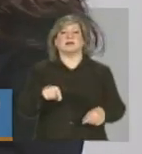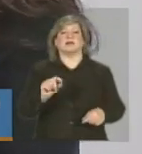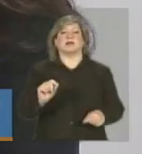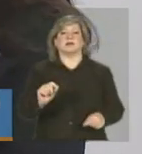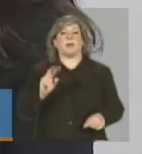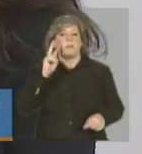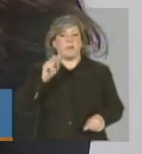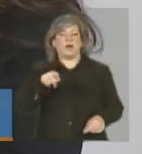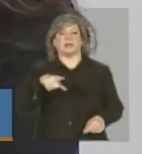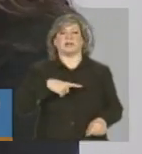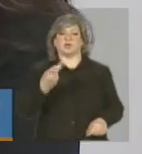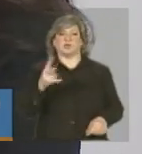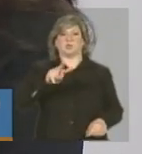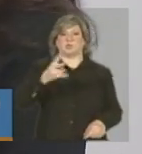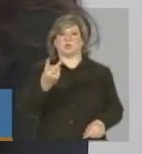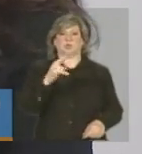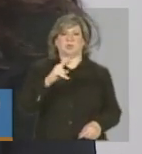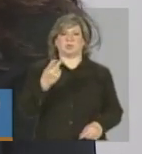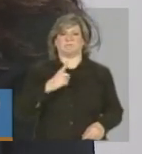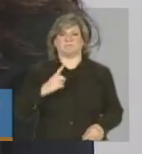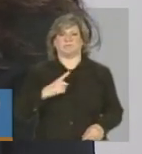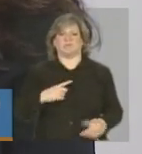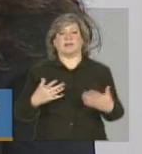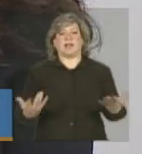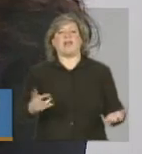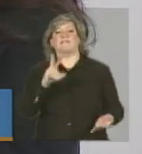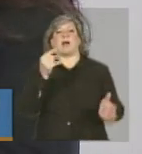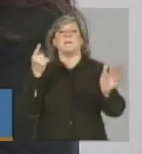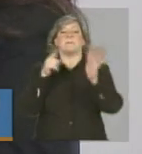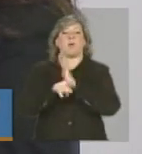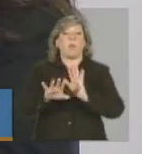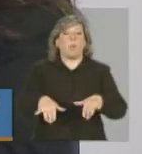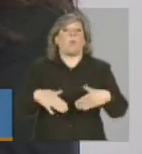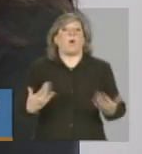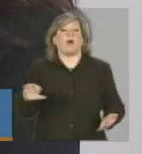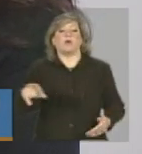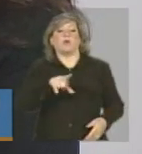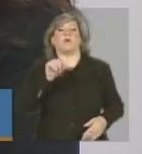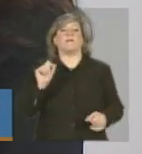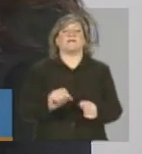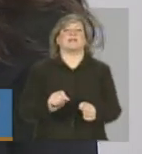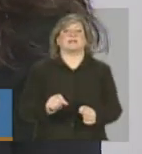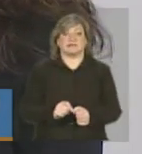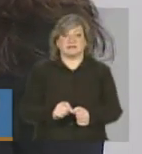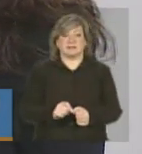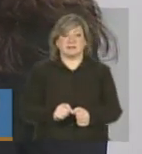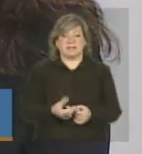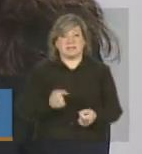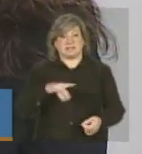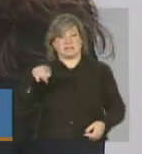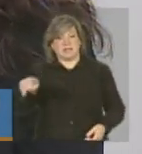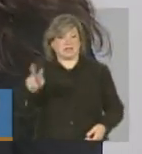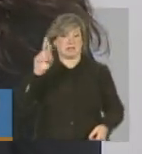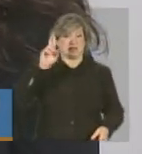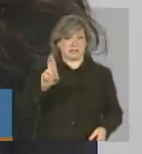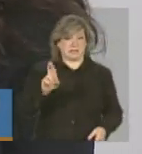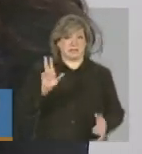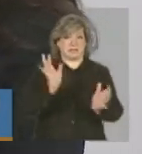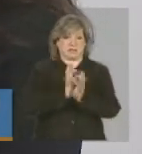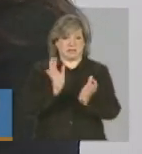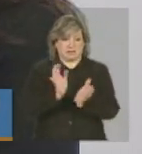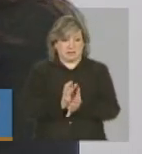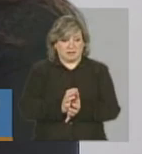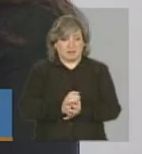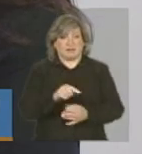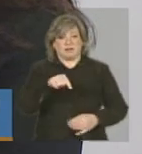essa dupla titularidade e vai perguntar para ele qual opção ele vai fazer. Se ele vai ser responsável pela senha do